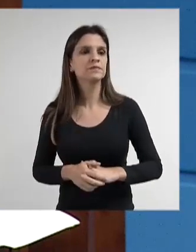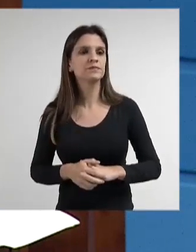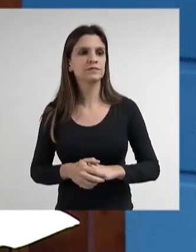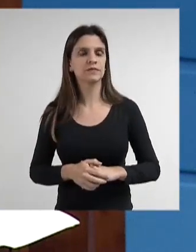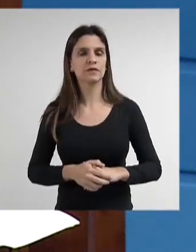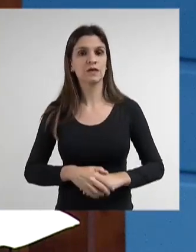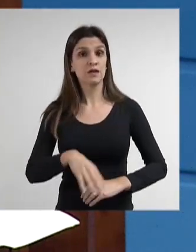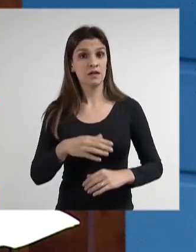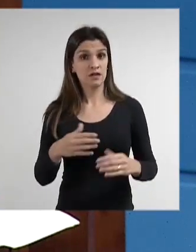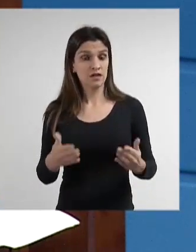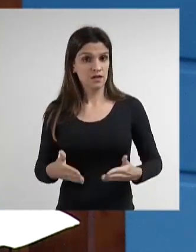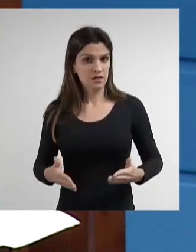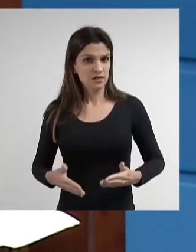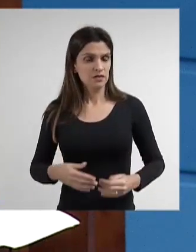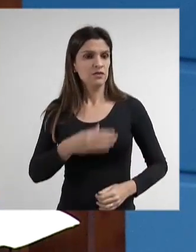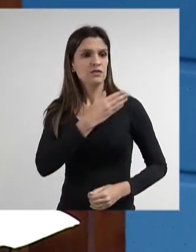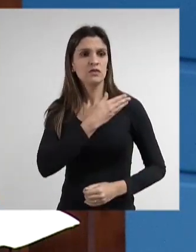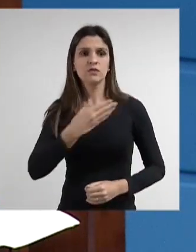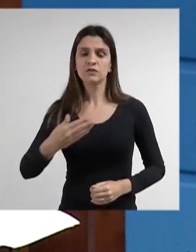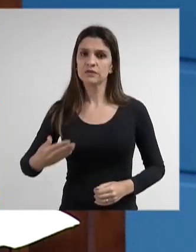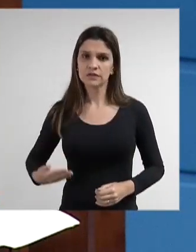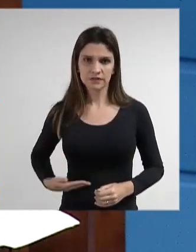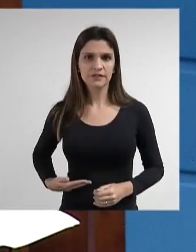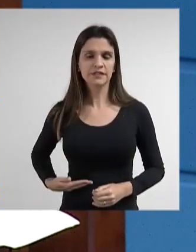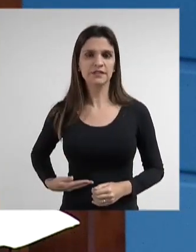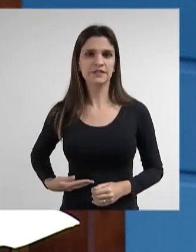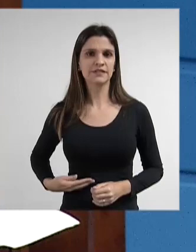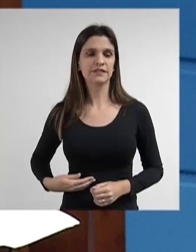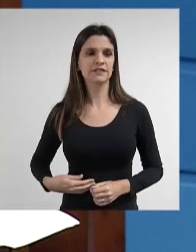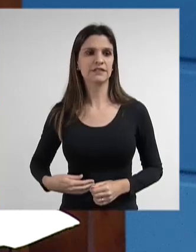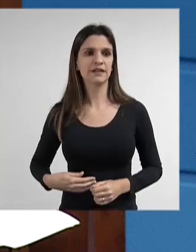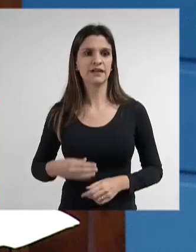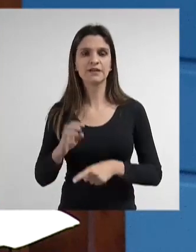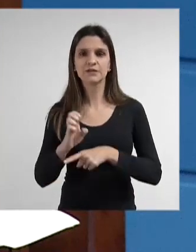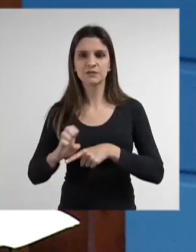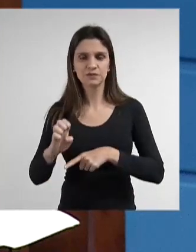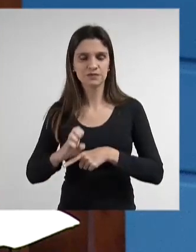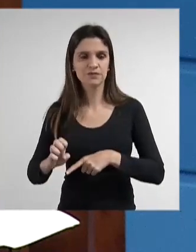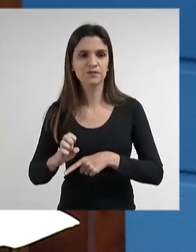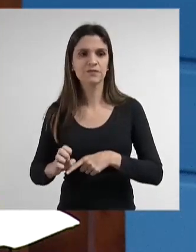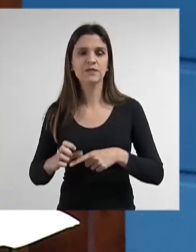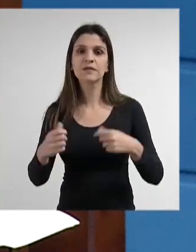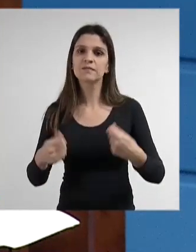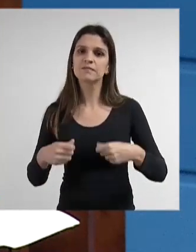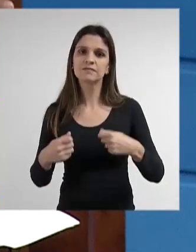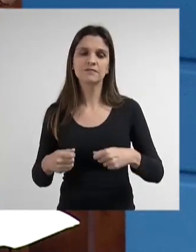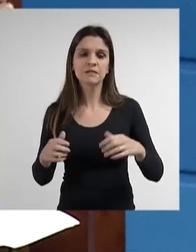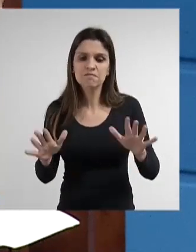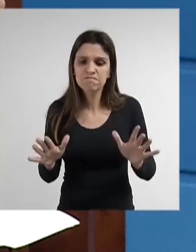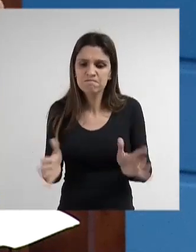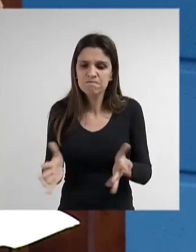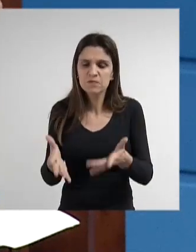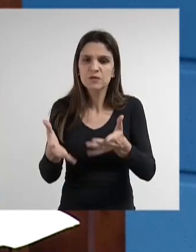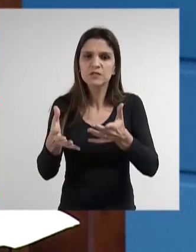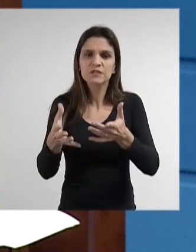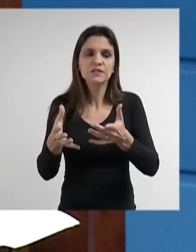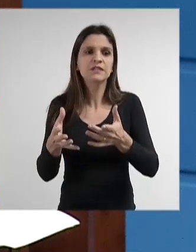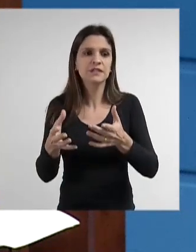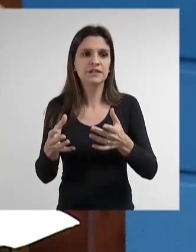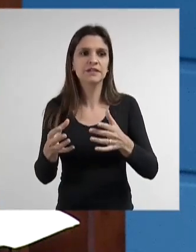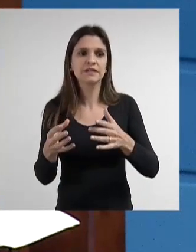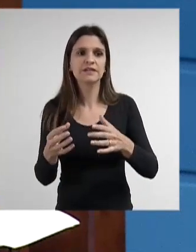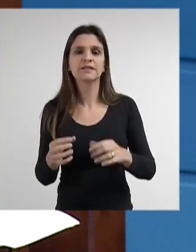precisa fortalecer os programas sociais, os programas assistenciais que estendem a mão